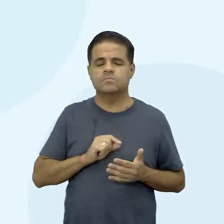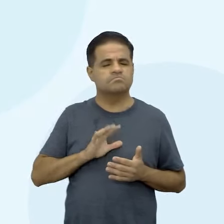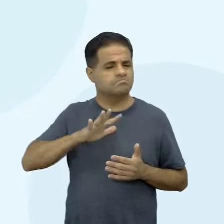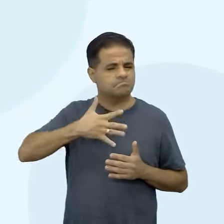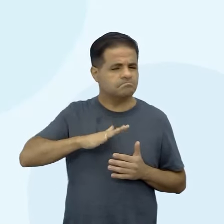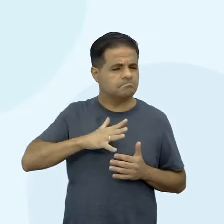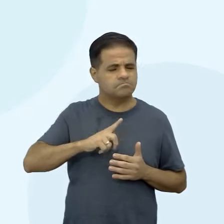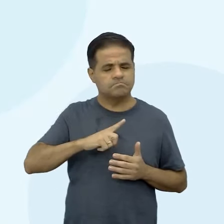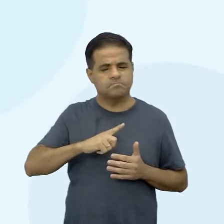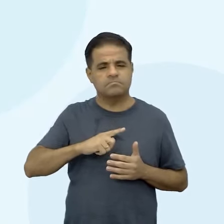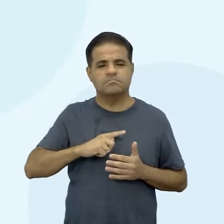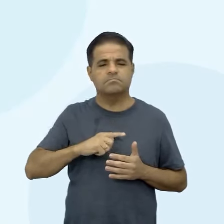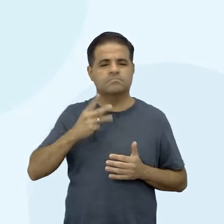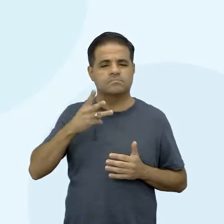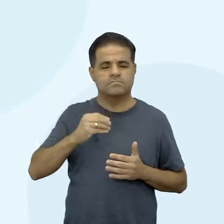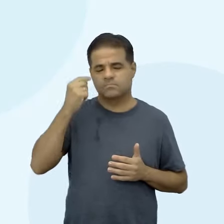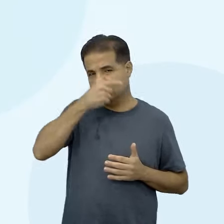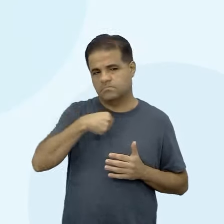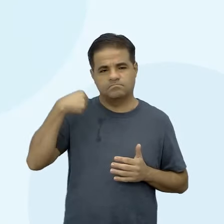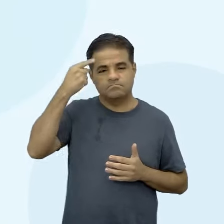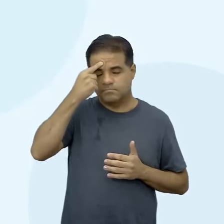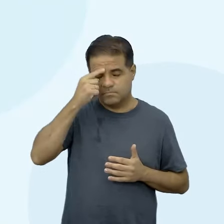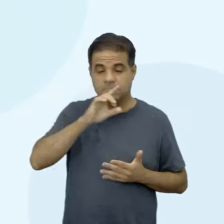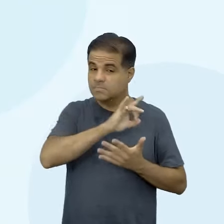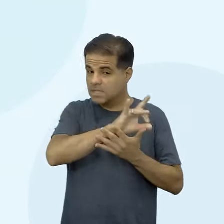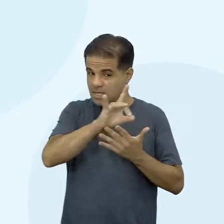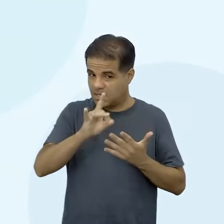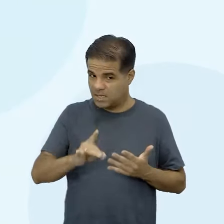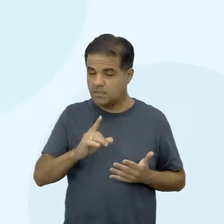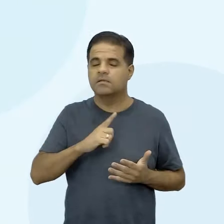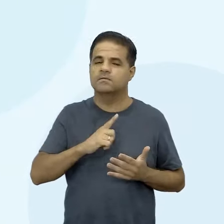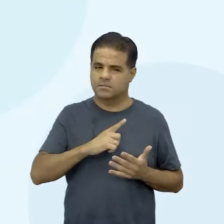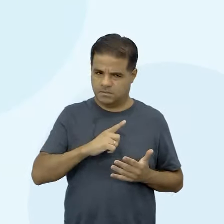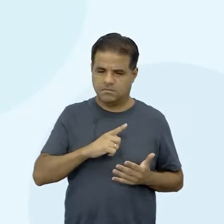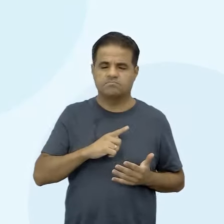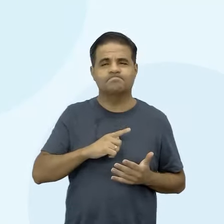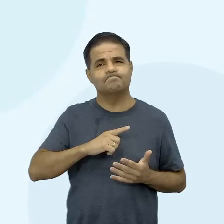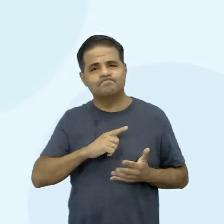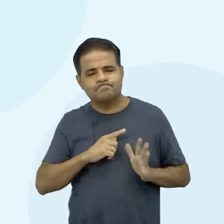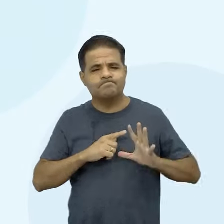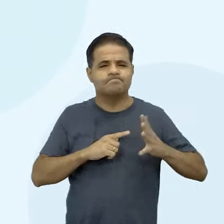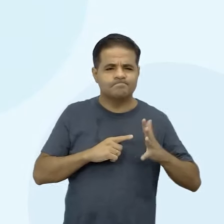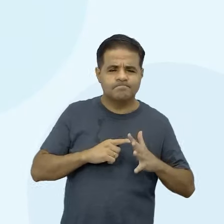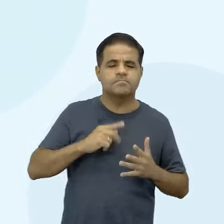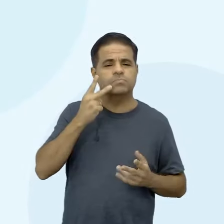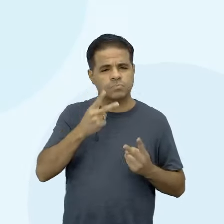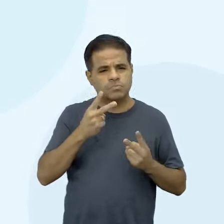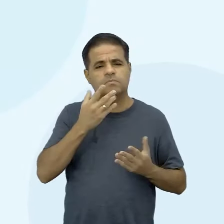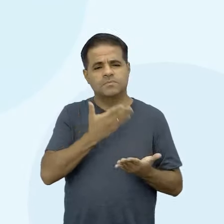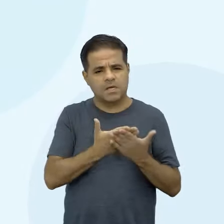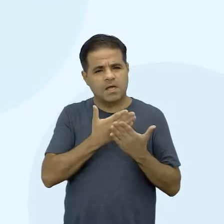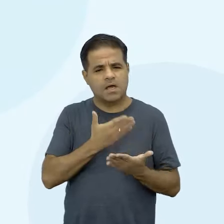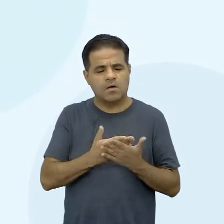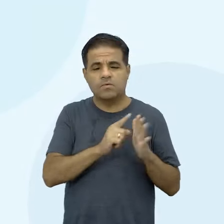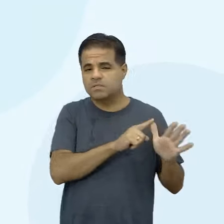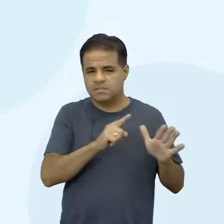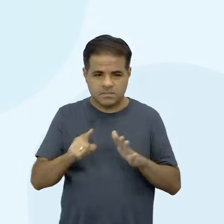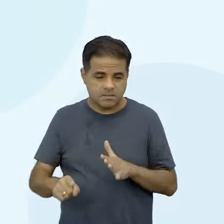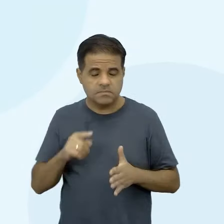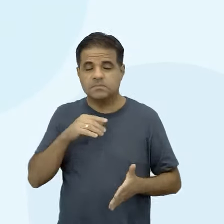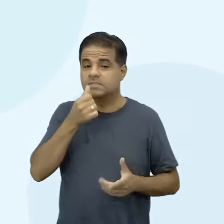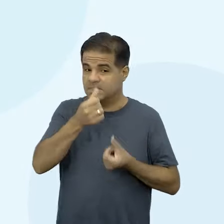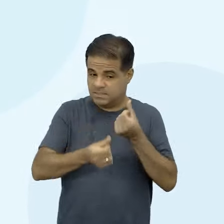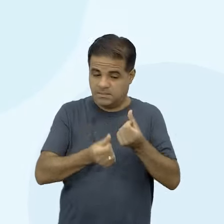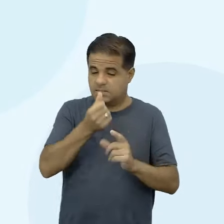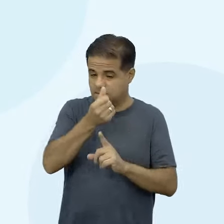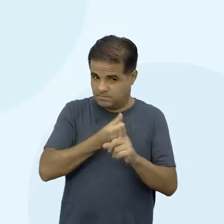ou menos aí por 30 horas, né? Cada componente, ele vai durar aí 2 aulas semanais, né? Eles duram 6